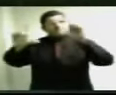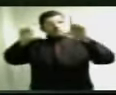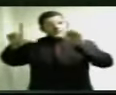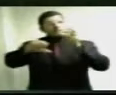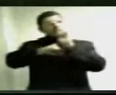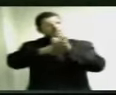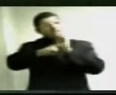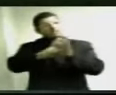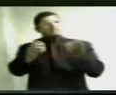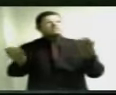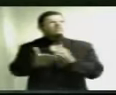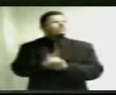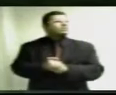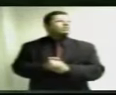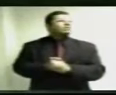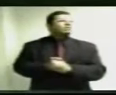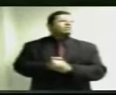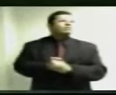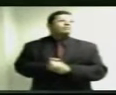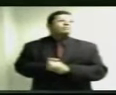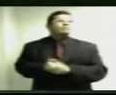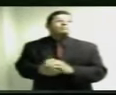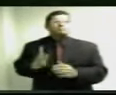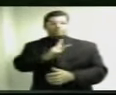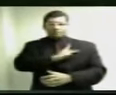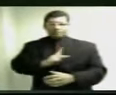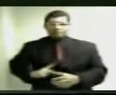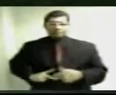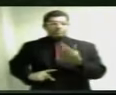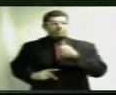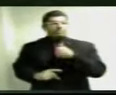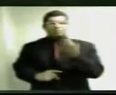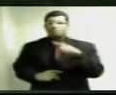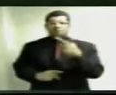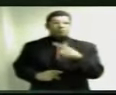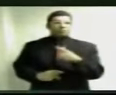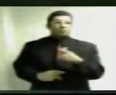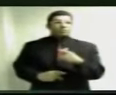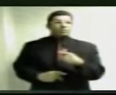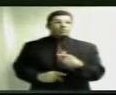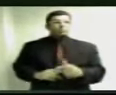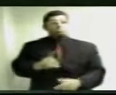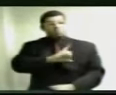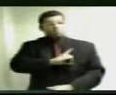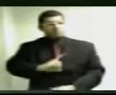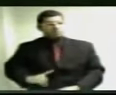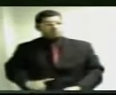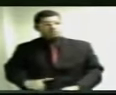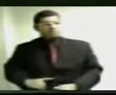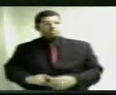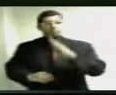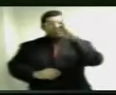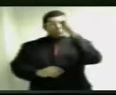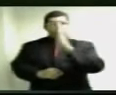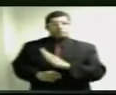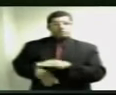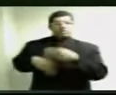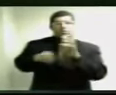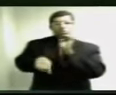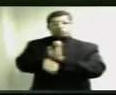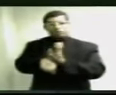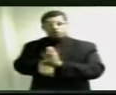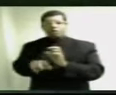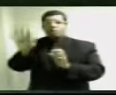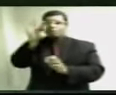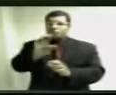Telespectadores da TV Assembleia. Senhor presidente, não há um parlamento no país, seja